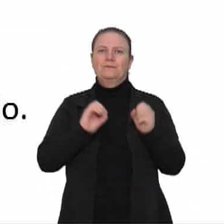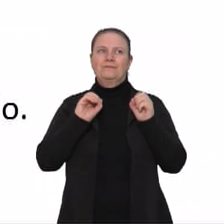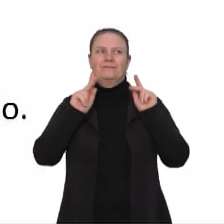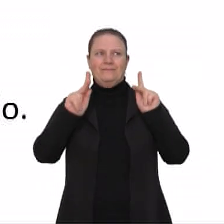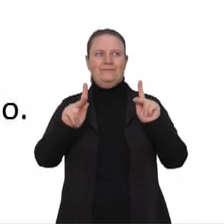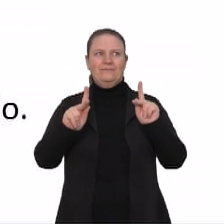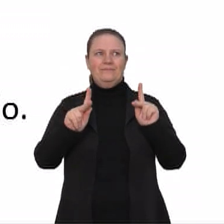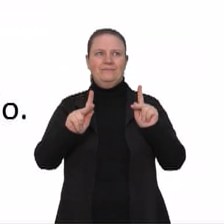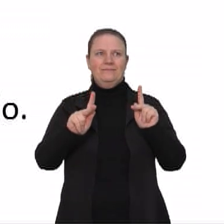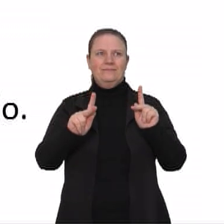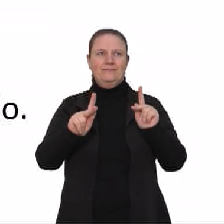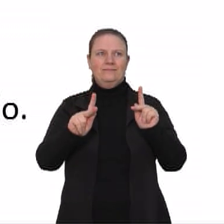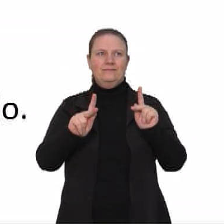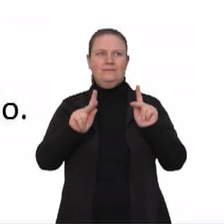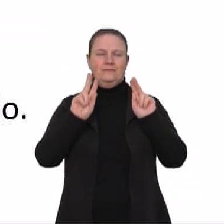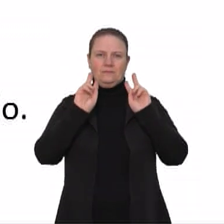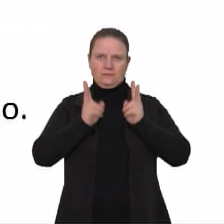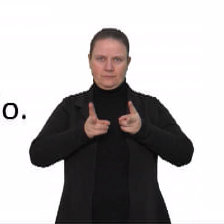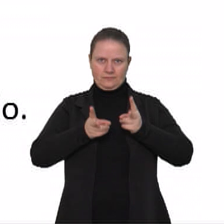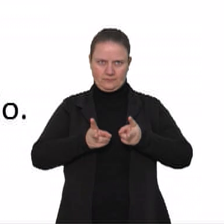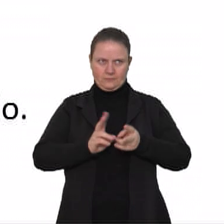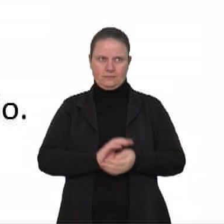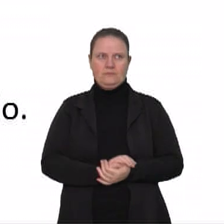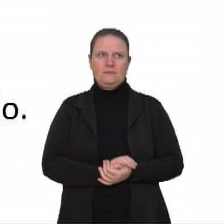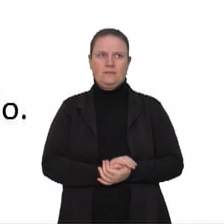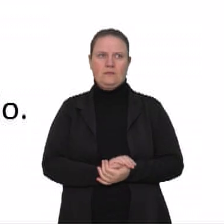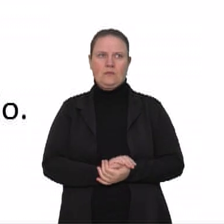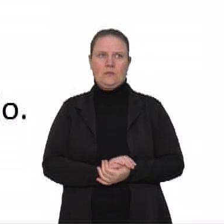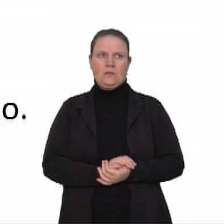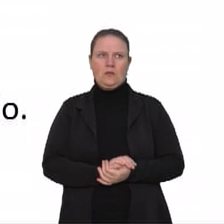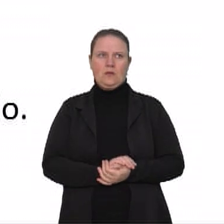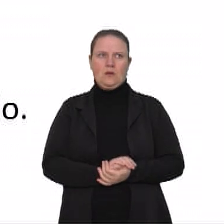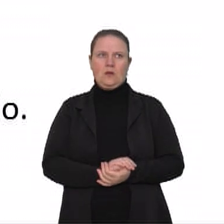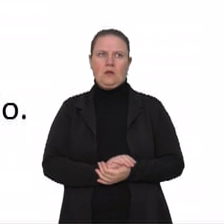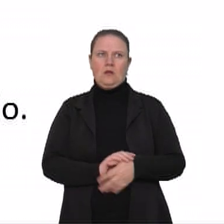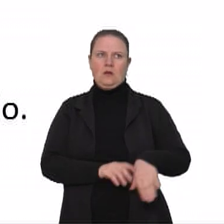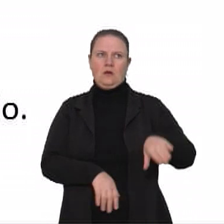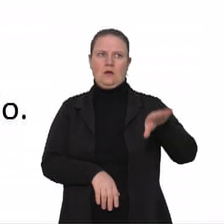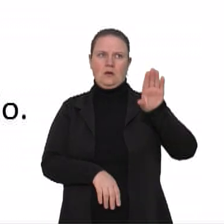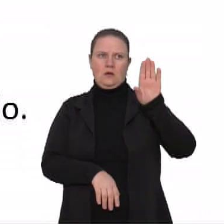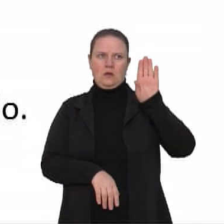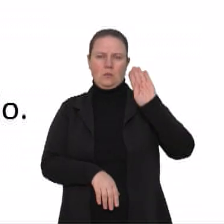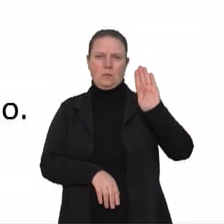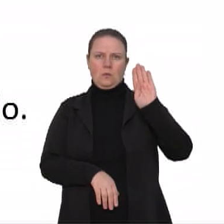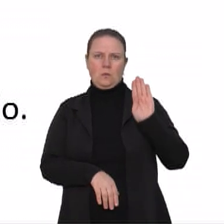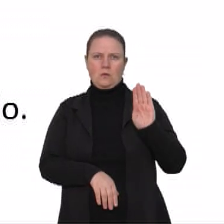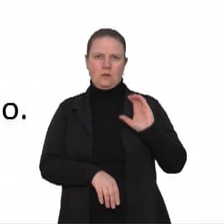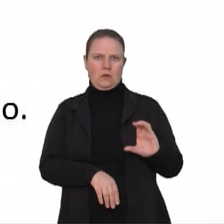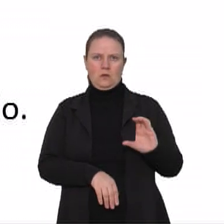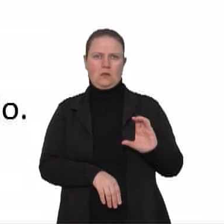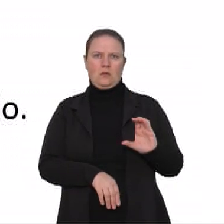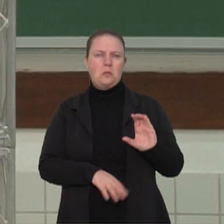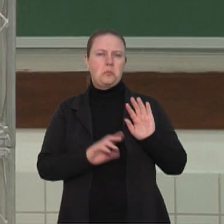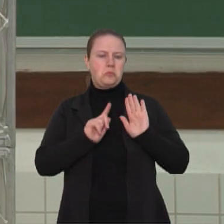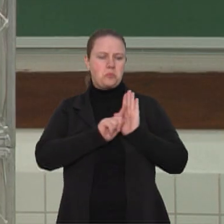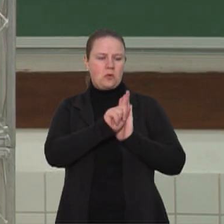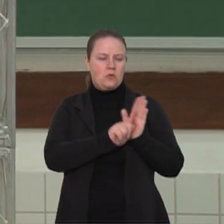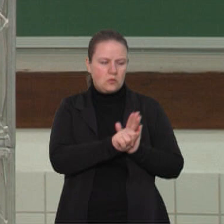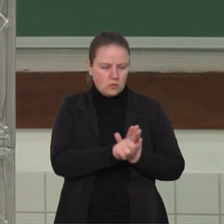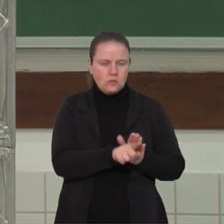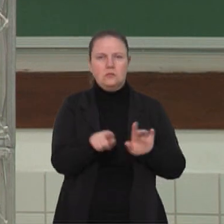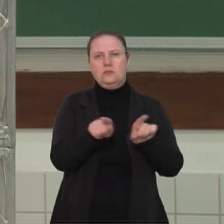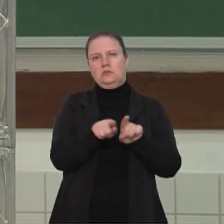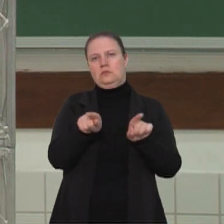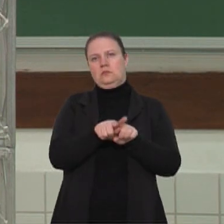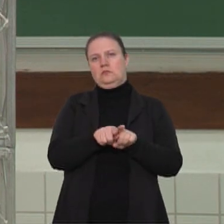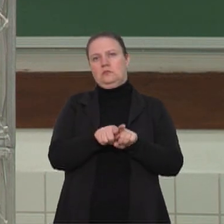E o resto, tudo está correto ali. Você tem que pesquisar, escrever sobre o assunto atual